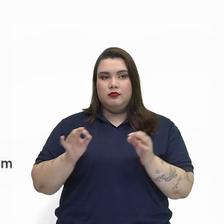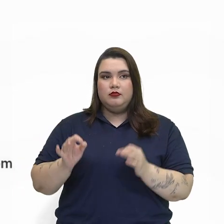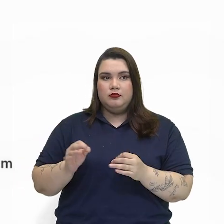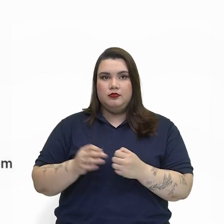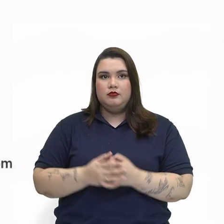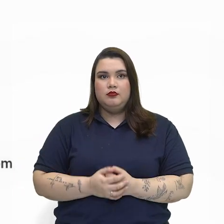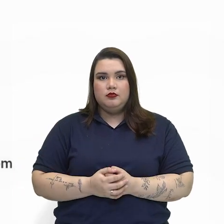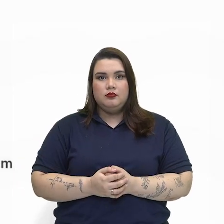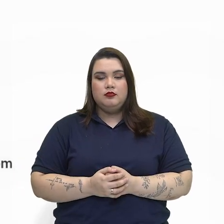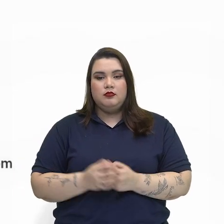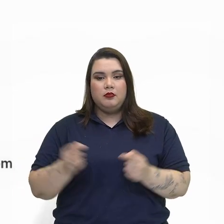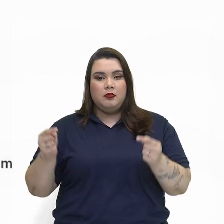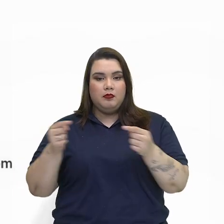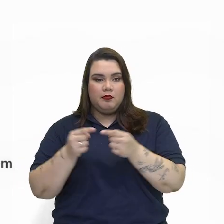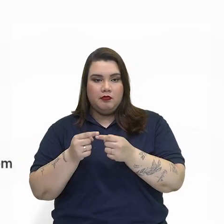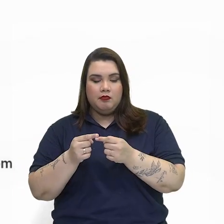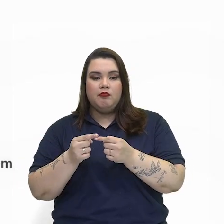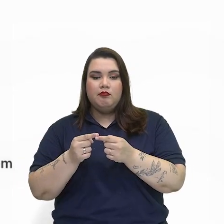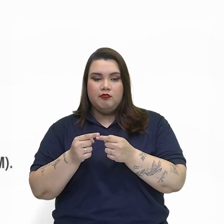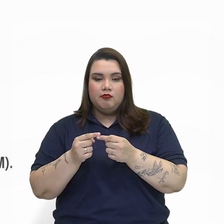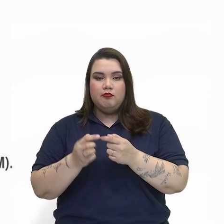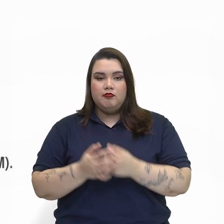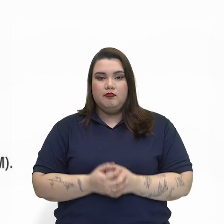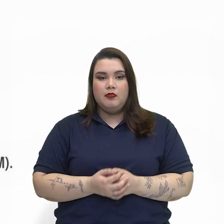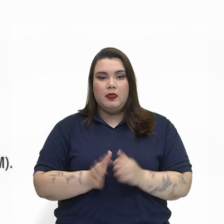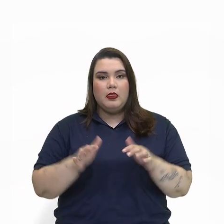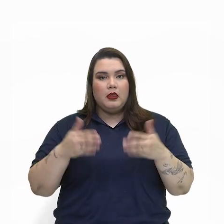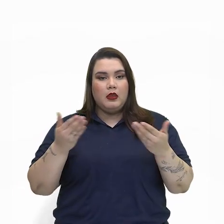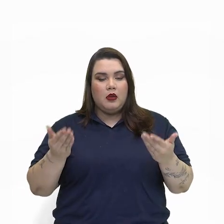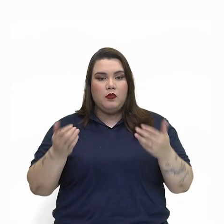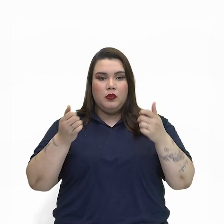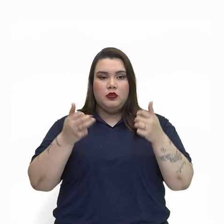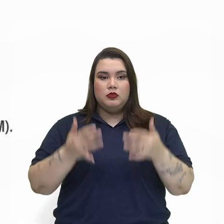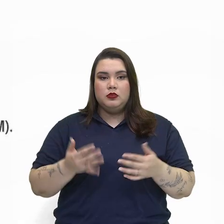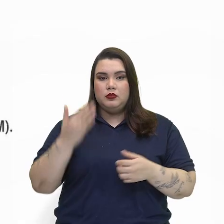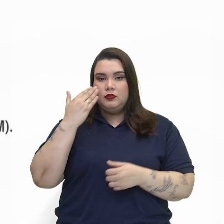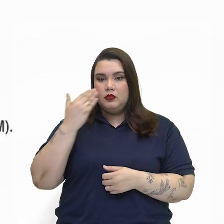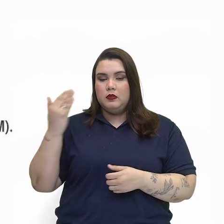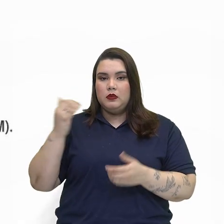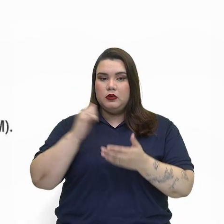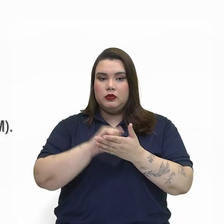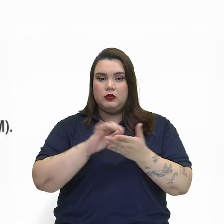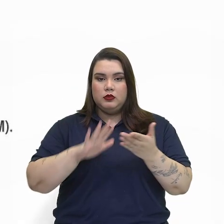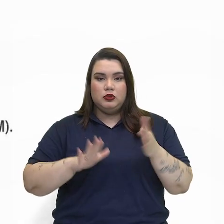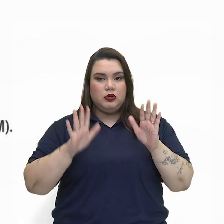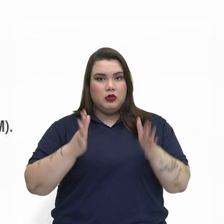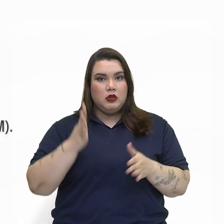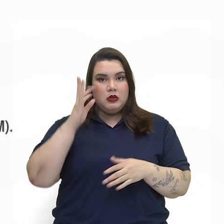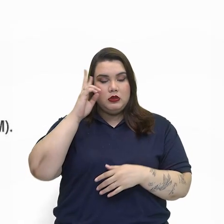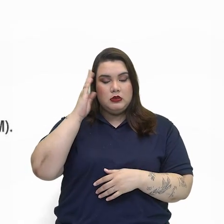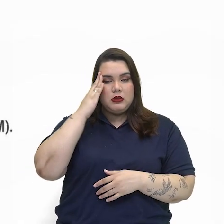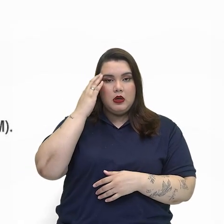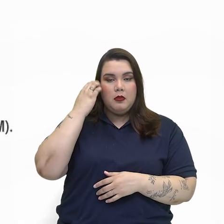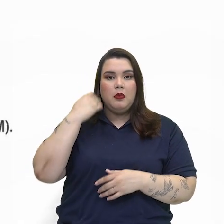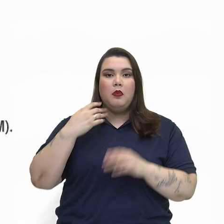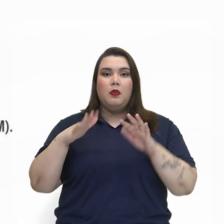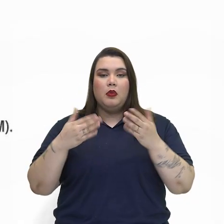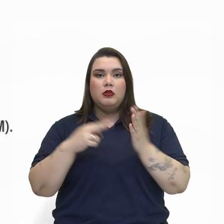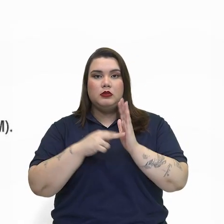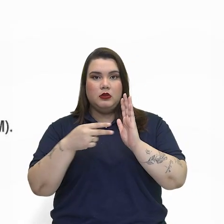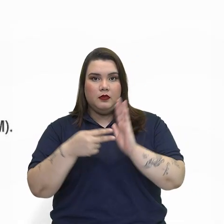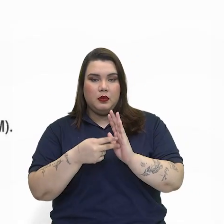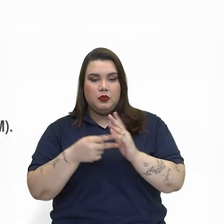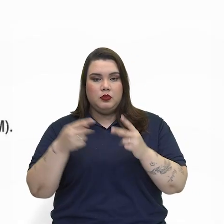Sol, porque a distância é maior. E aí a gente pode, então, voltar aqui para o nosso exercício, agora que a gente lembrou o que é periélio e o